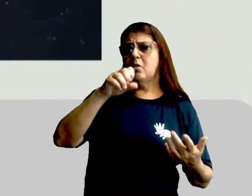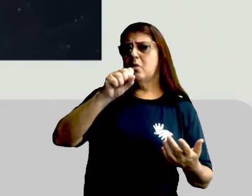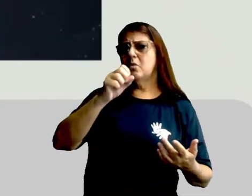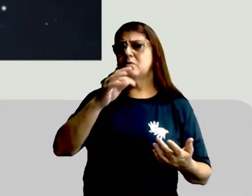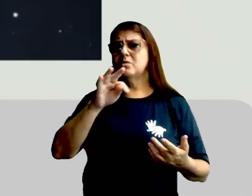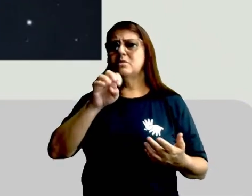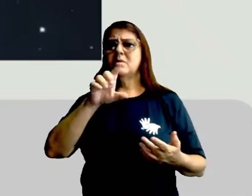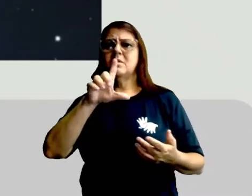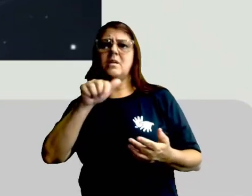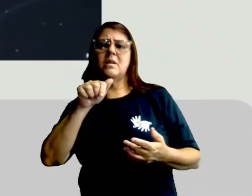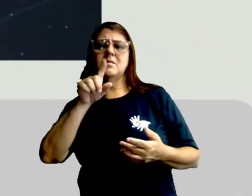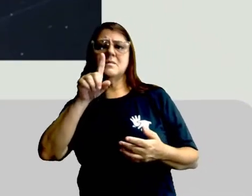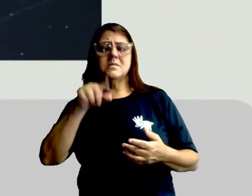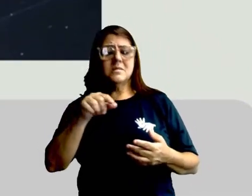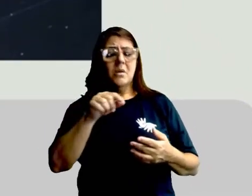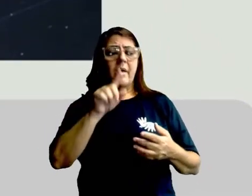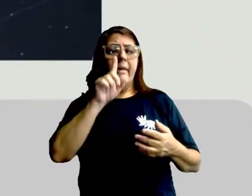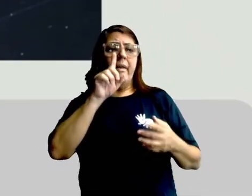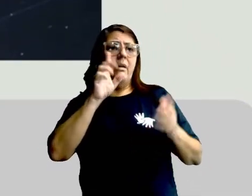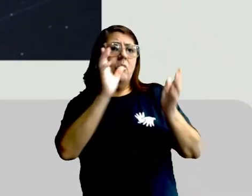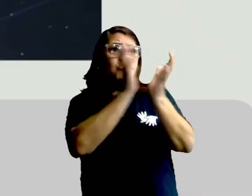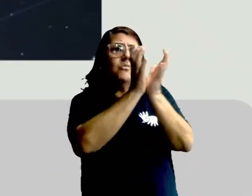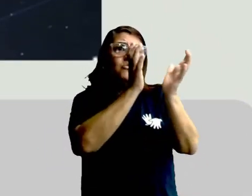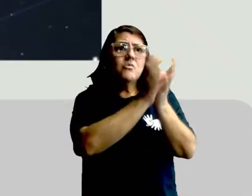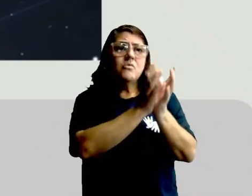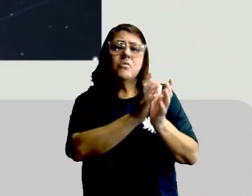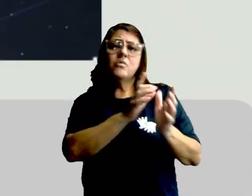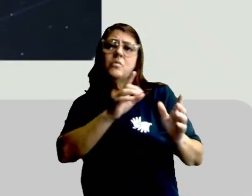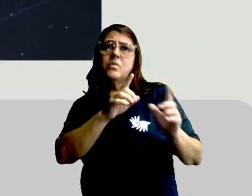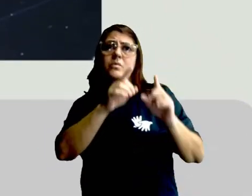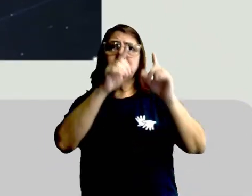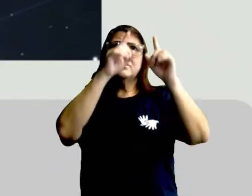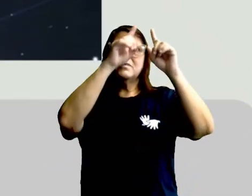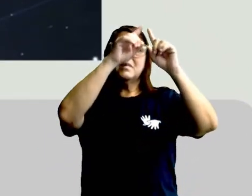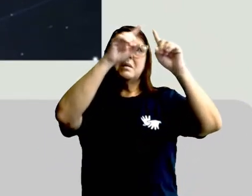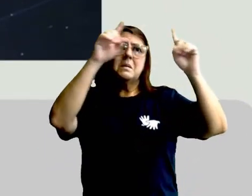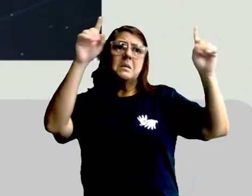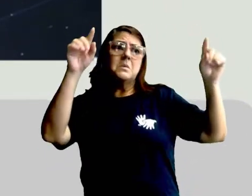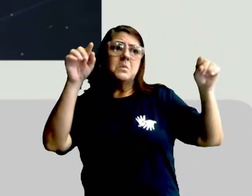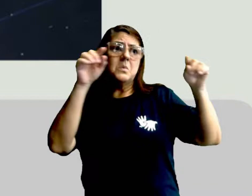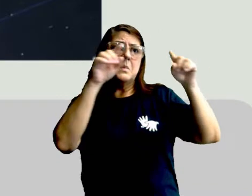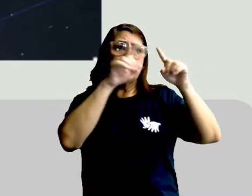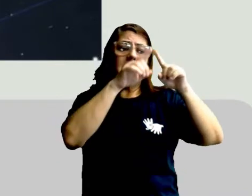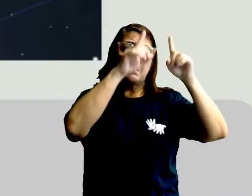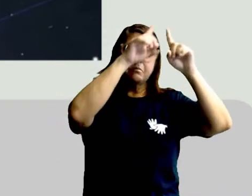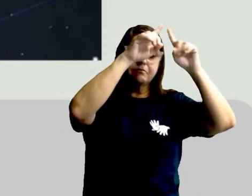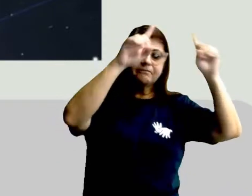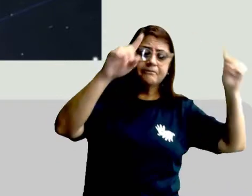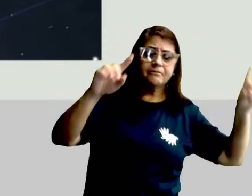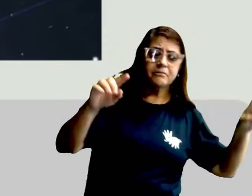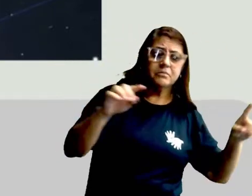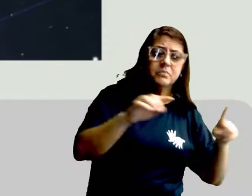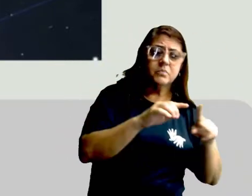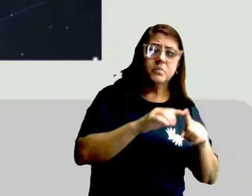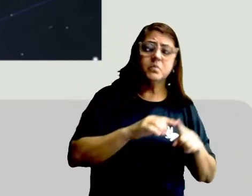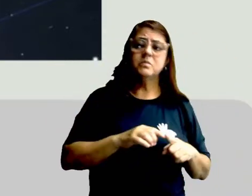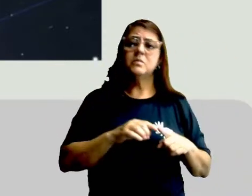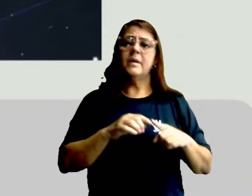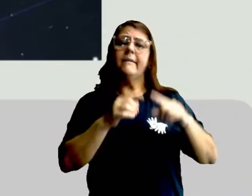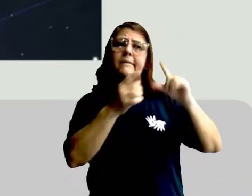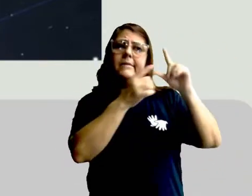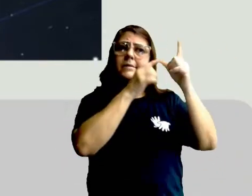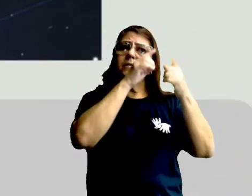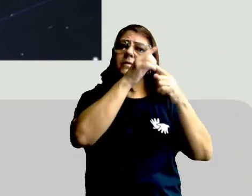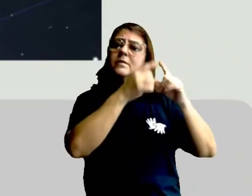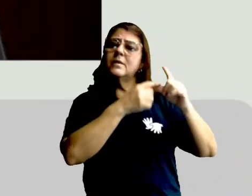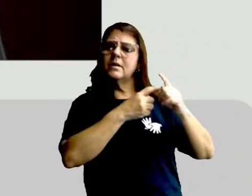Sul é uma região, como se fosse uma região retangular no céu, onde estão não só essas 4 estrelas, mas todas as